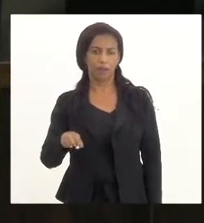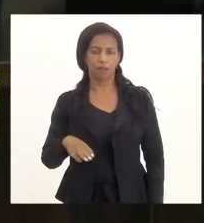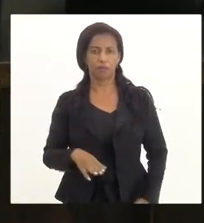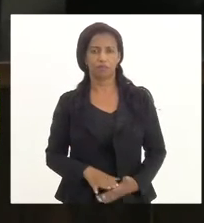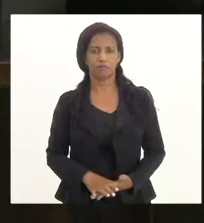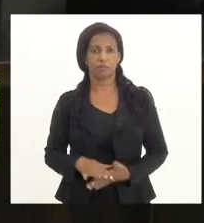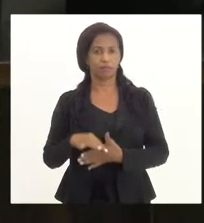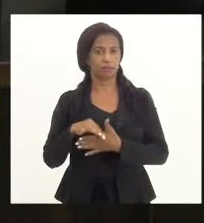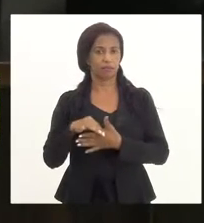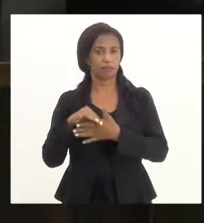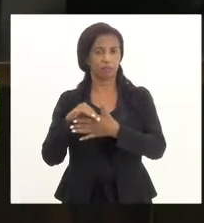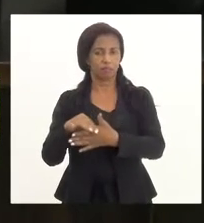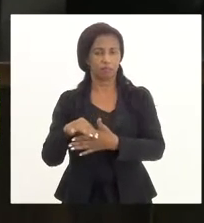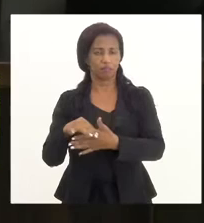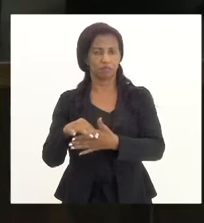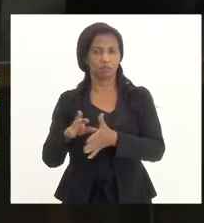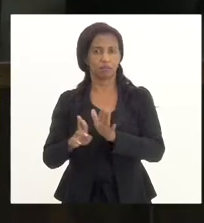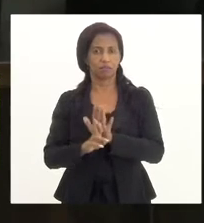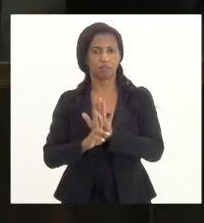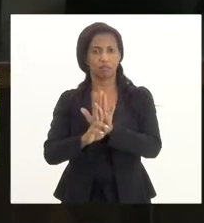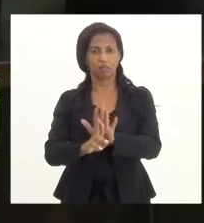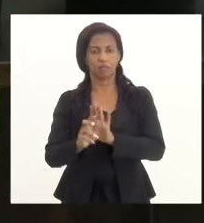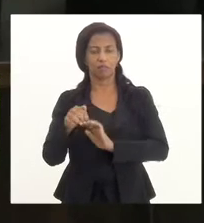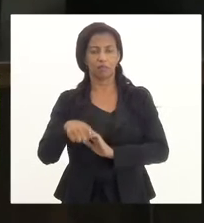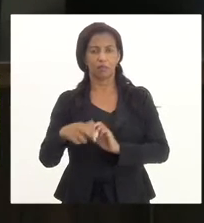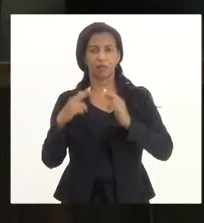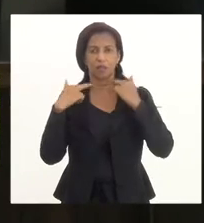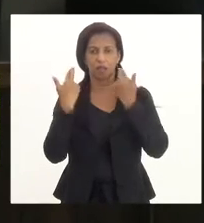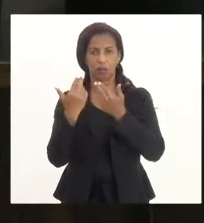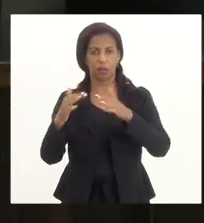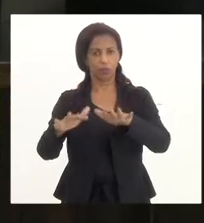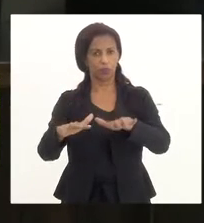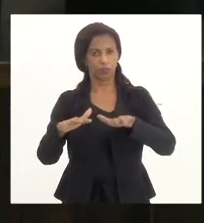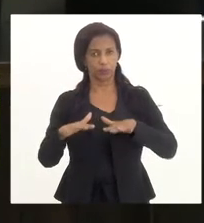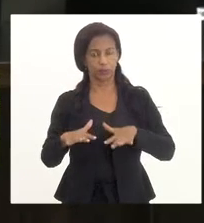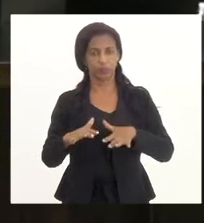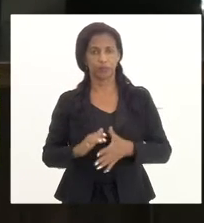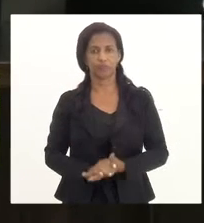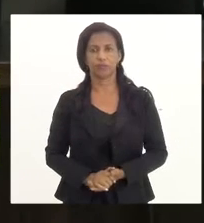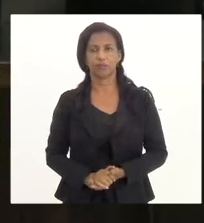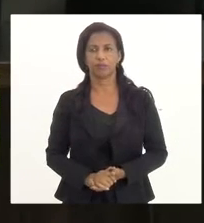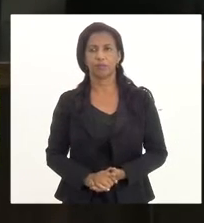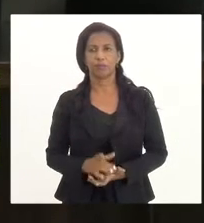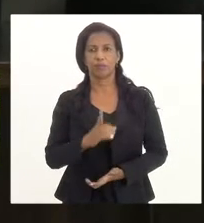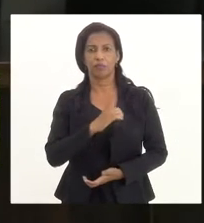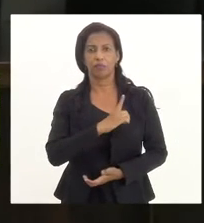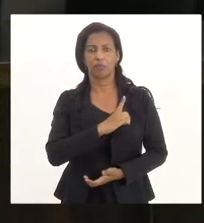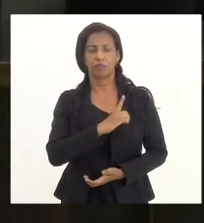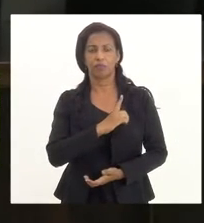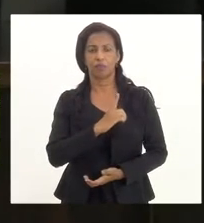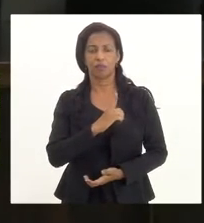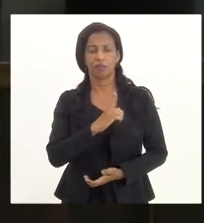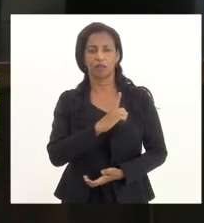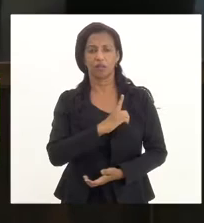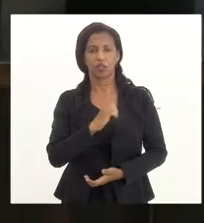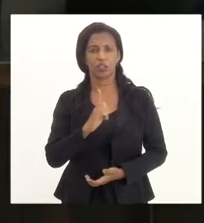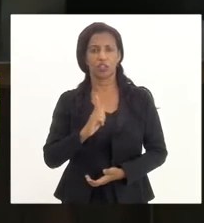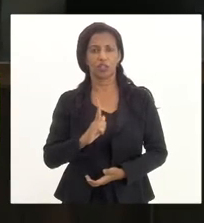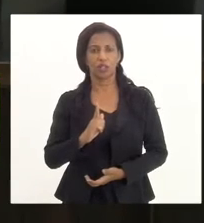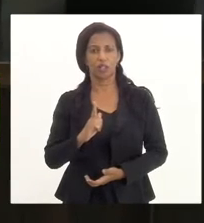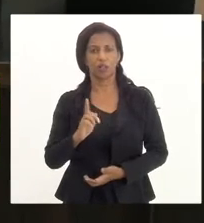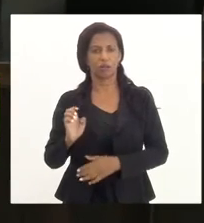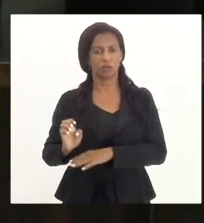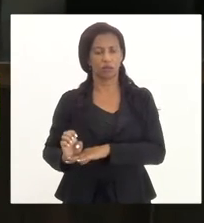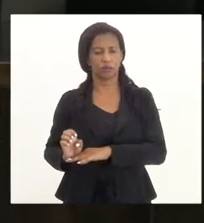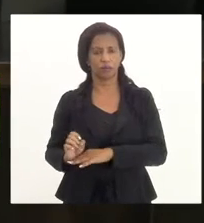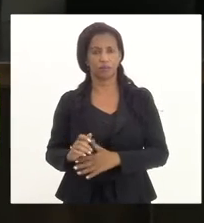e representando aqui no nesta audiência pública a defensoria Geral do Estado do Rio